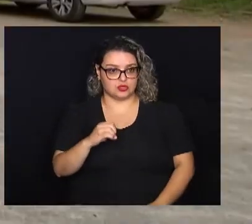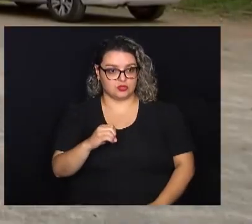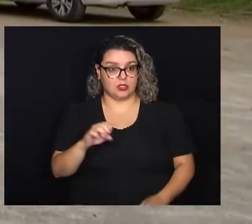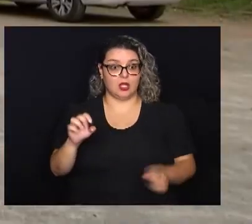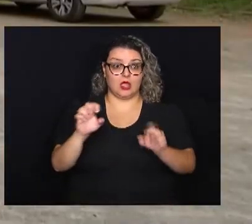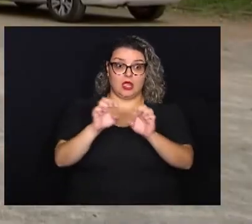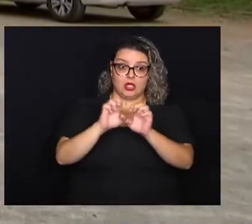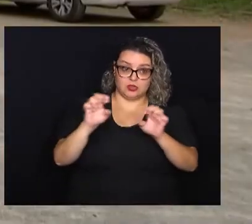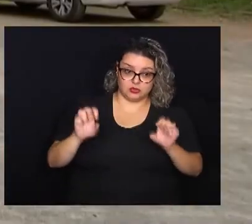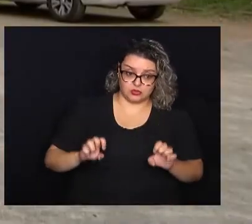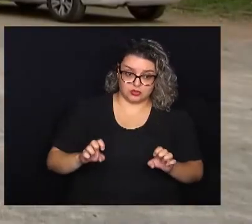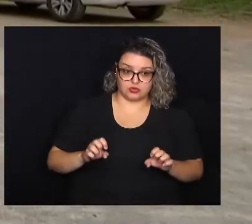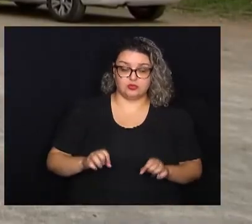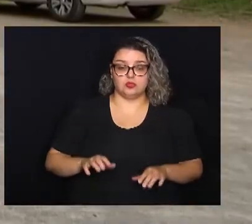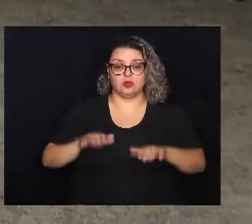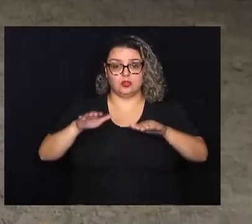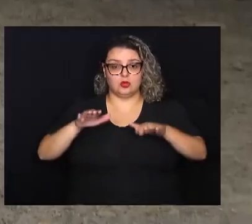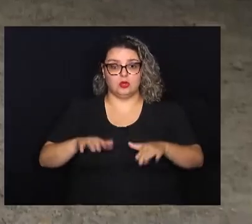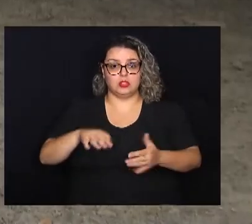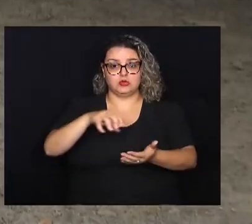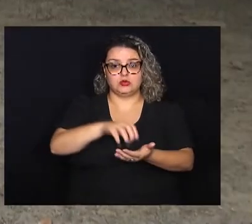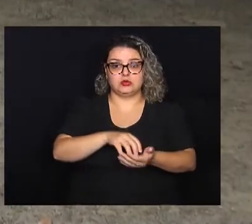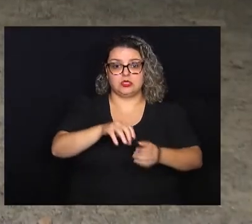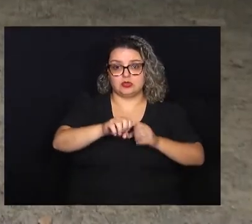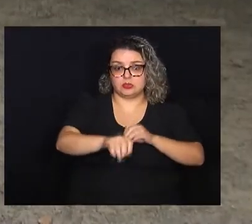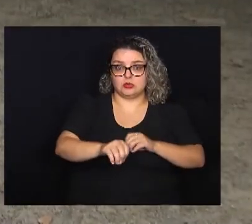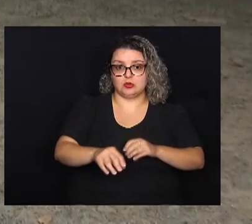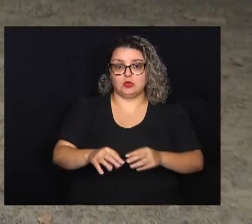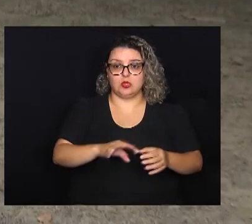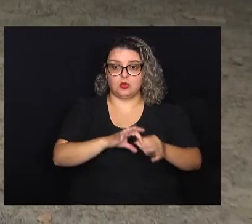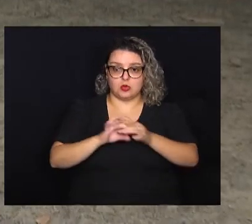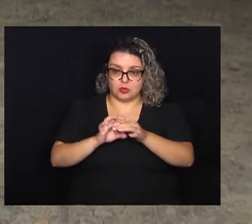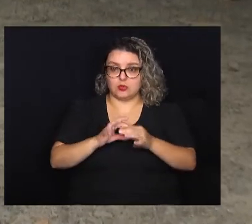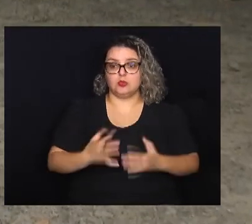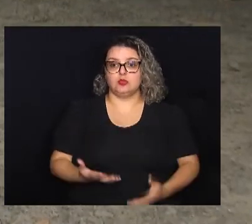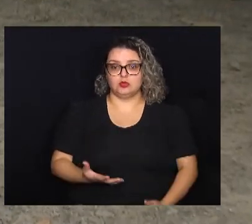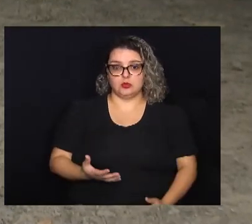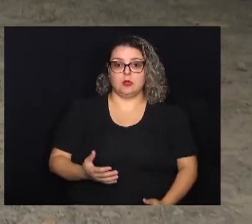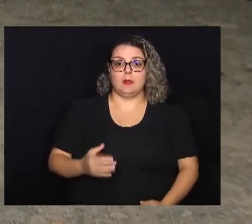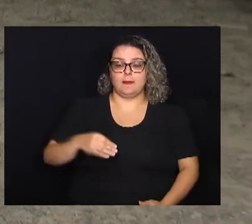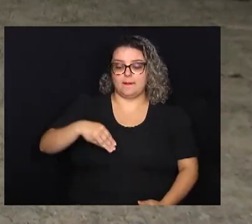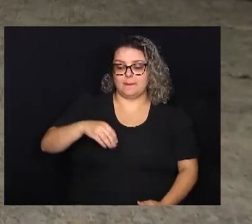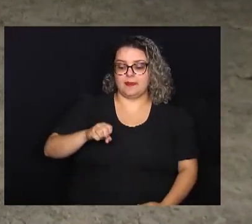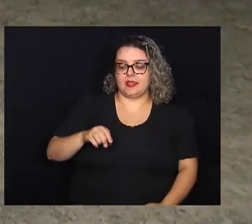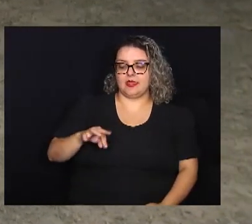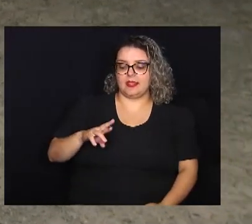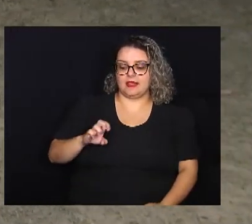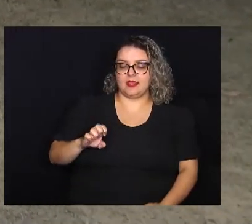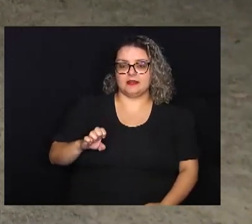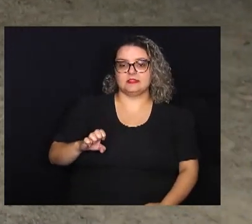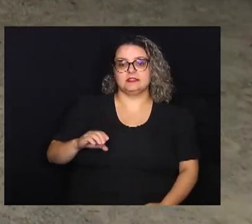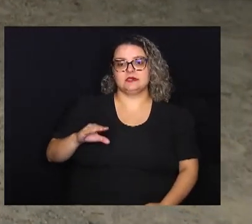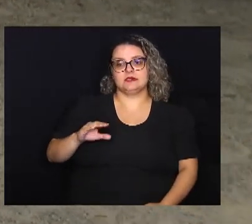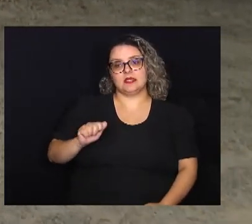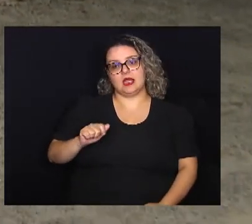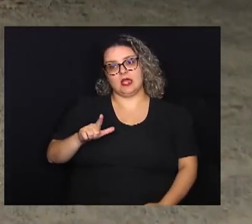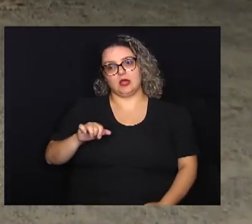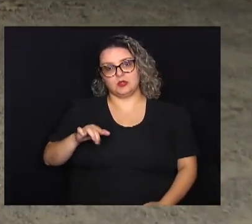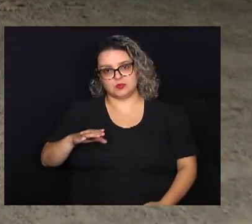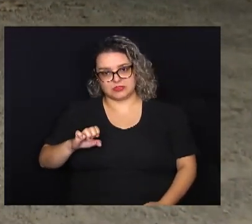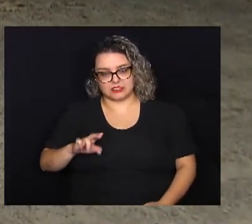estrutura está instalada no Centro Educacional Unificado mestre Alceu na Rua Lasar 110